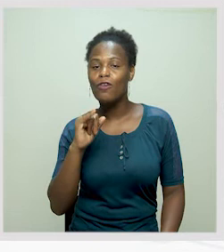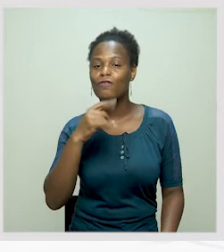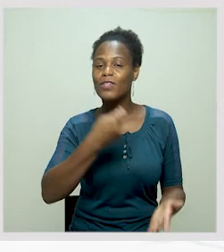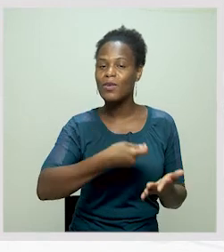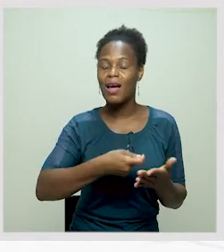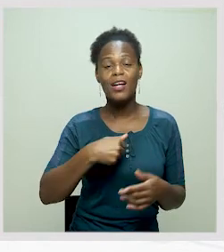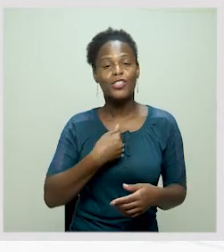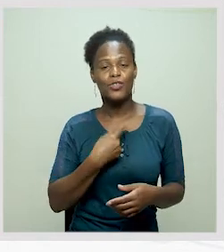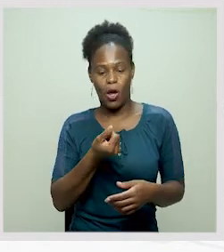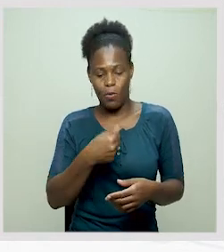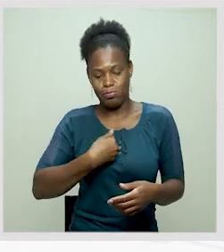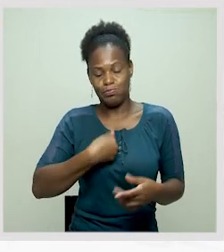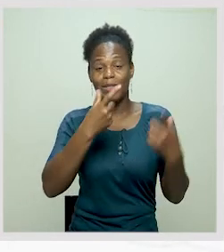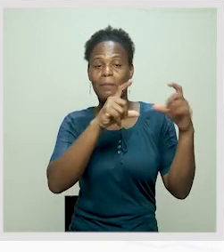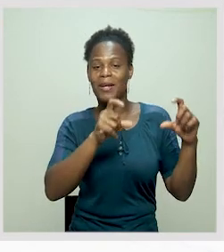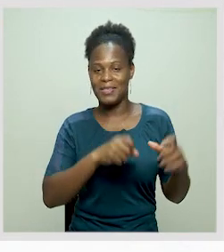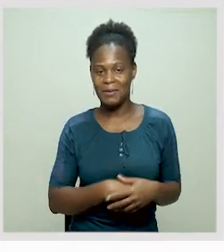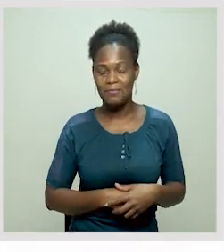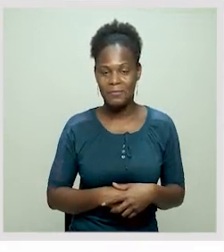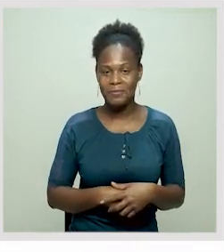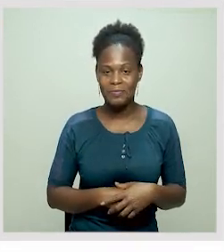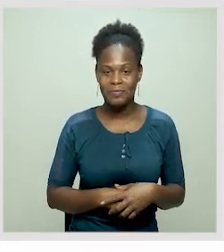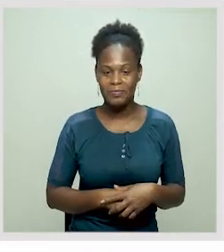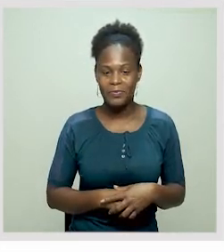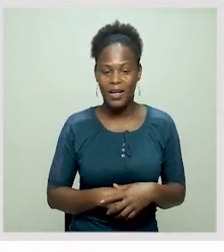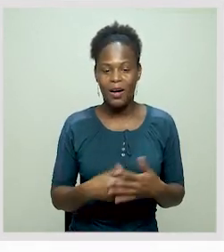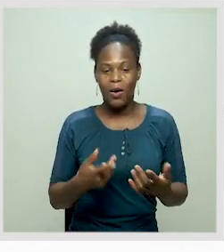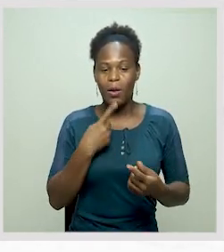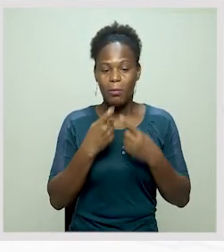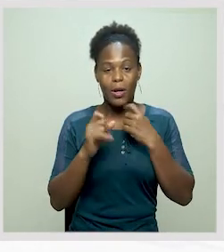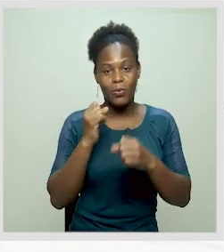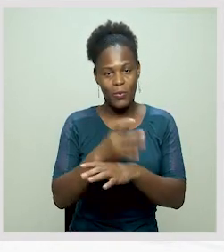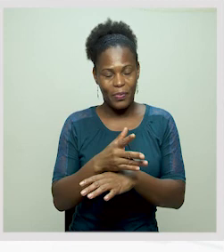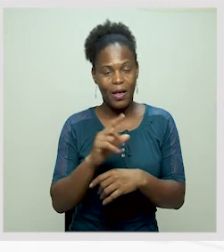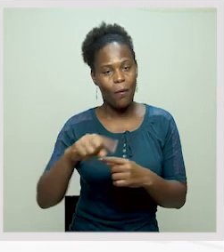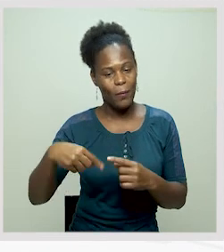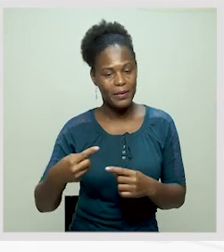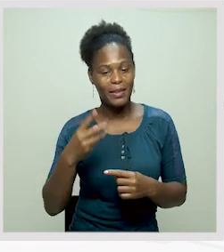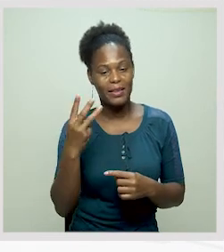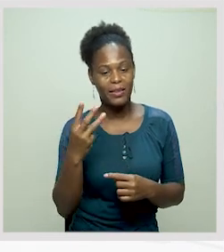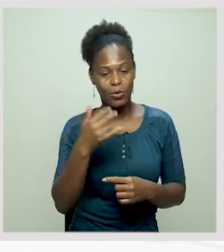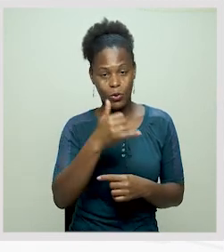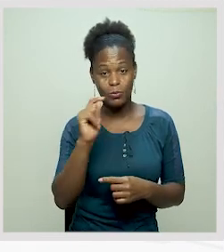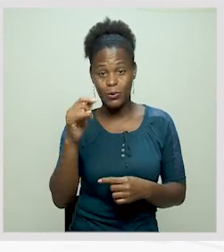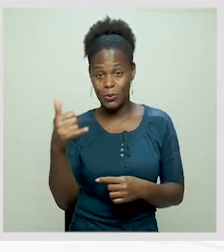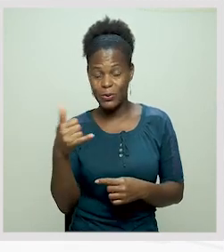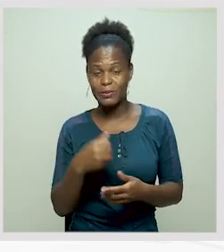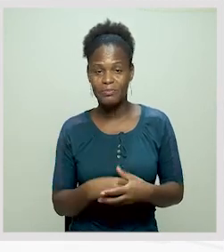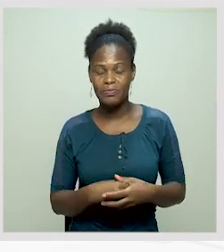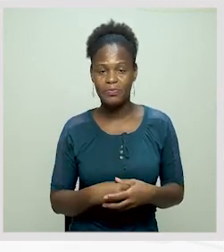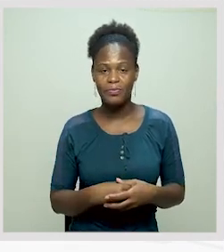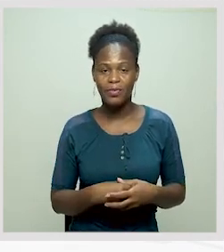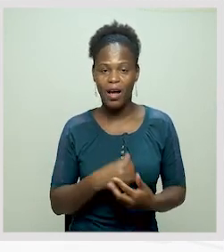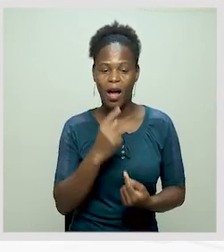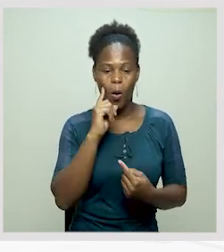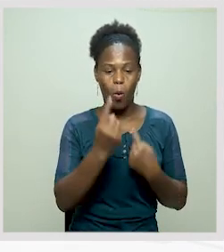os fundos da própria empresa. A pergunta seguinte, pergunta 2.2.